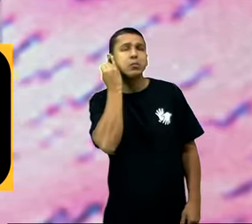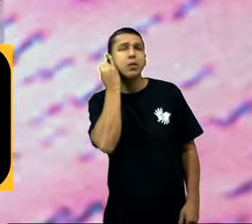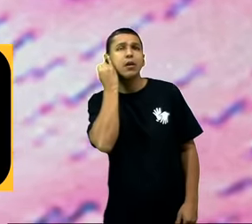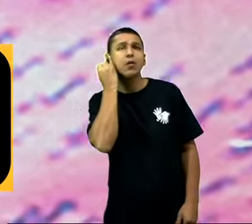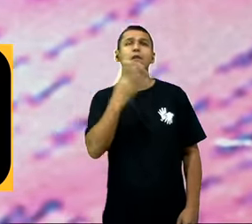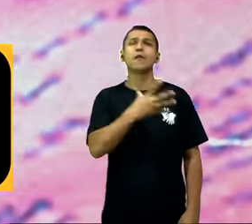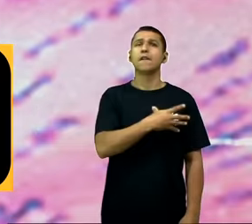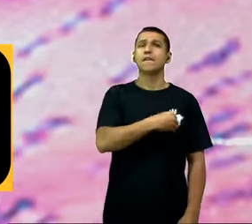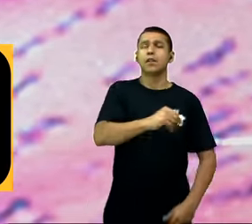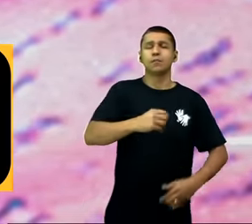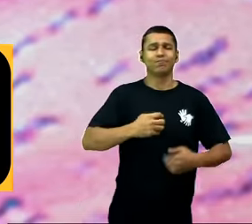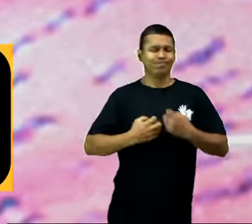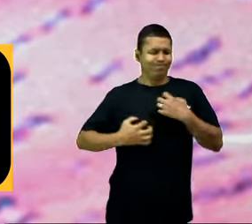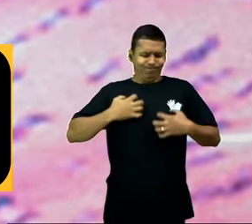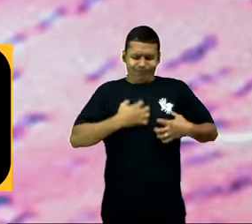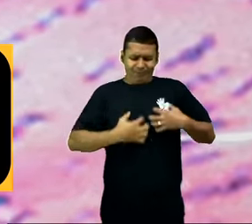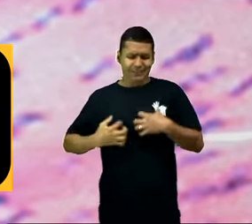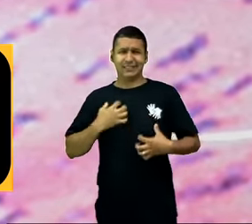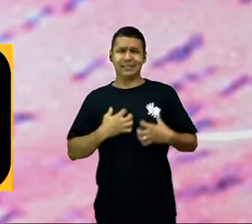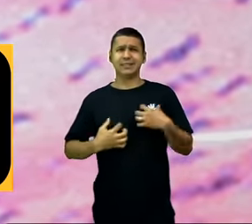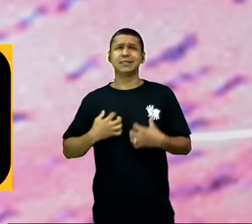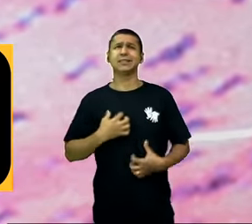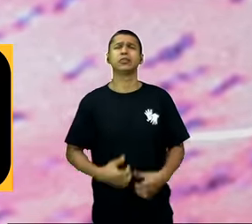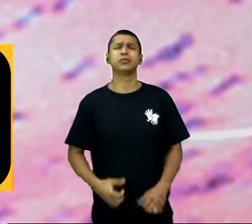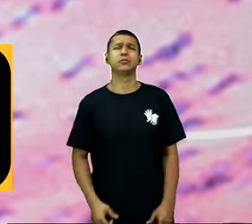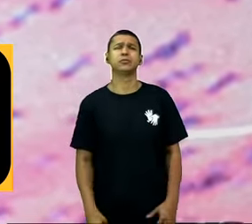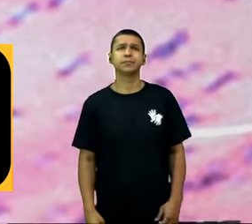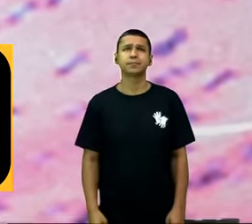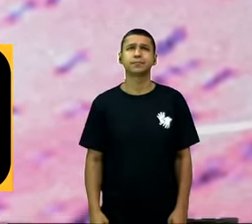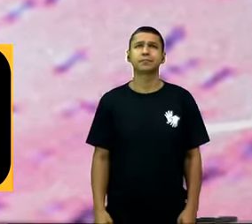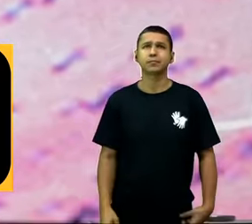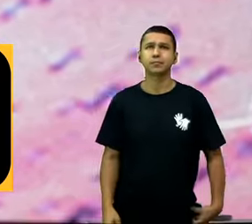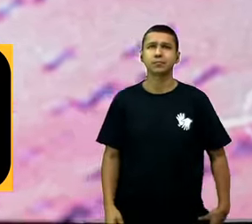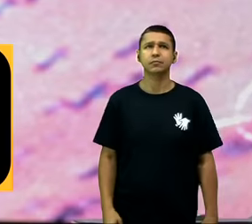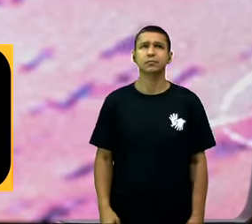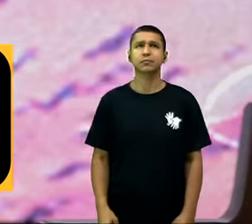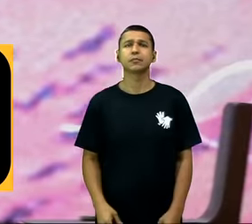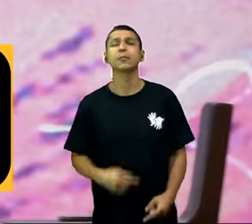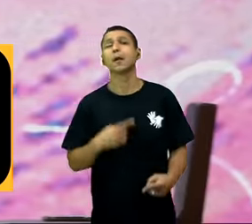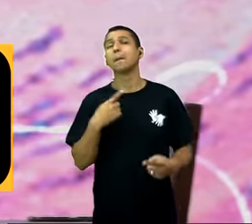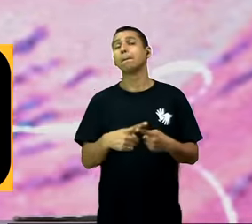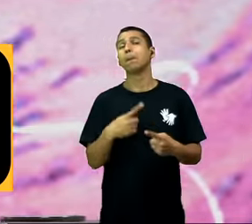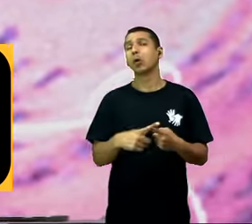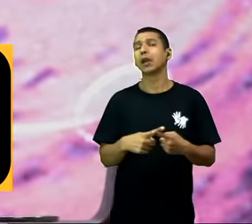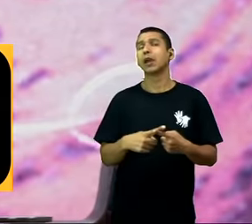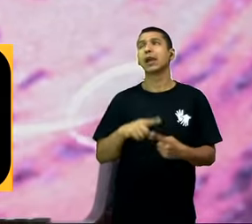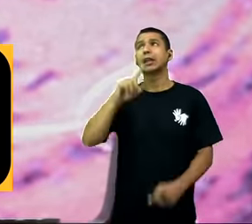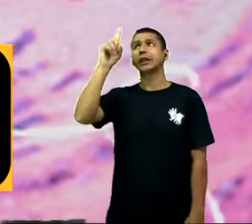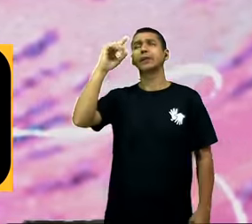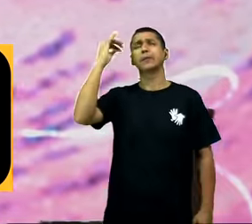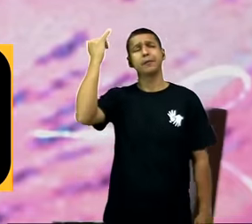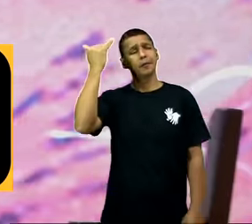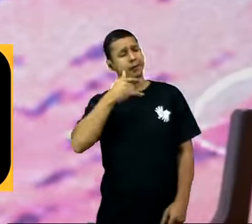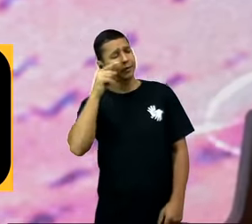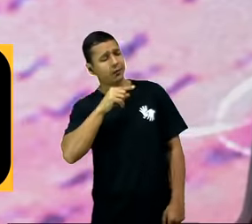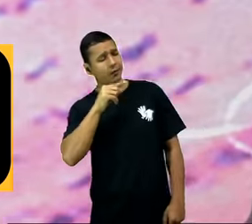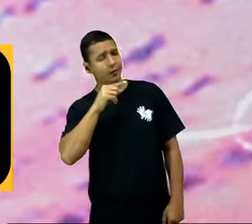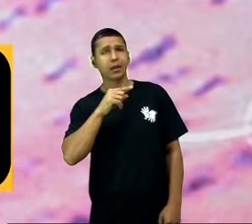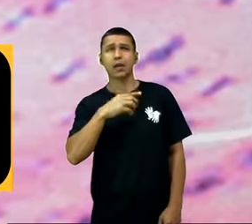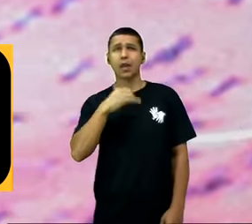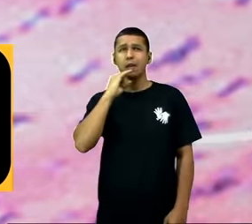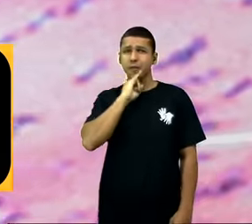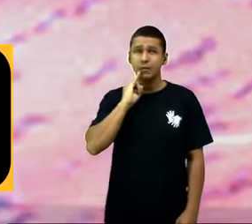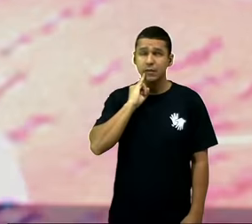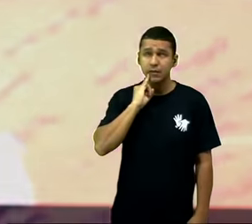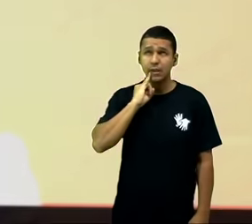ansiedade. Guarda isso, nunca esquece. Pastor, por que Deus disse que Abraão só tinha um único filho? Porque Deus não